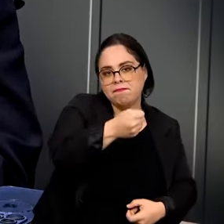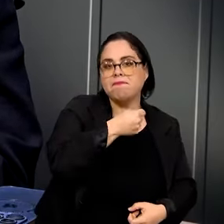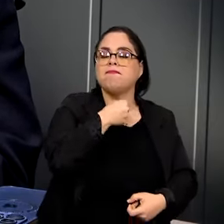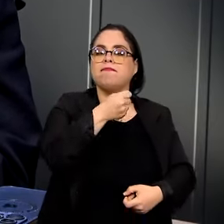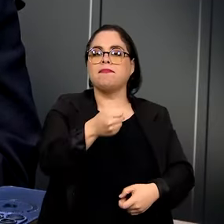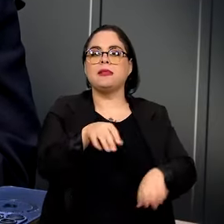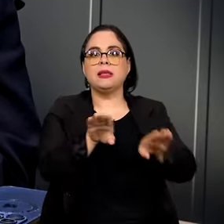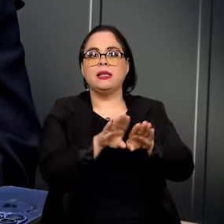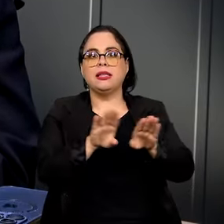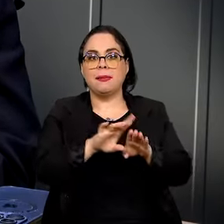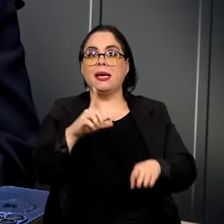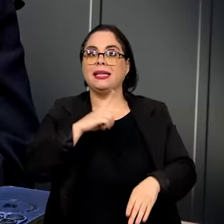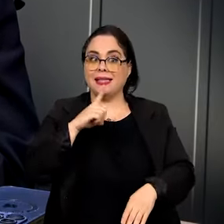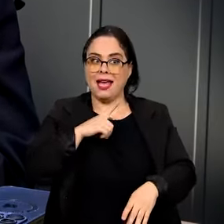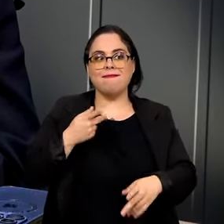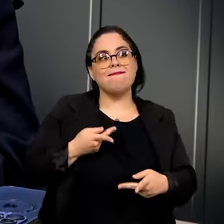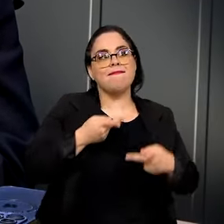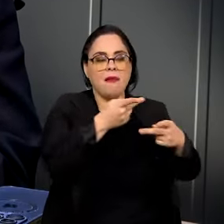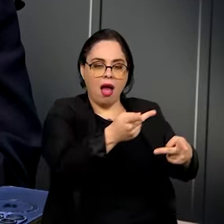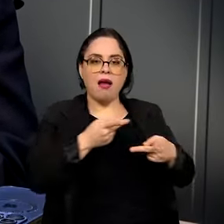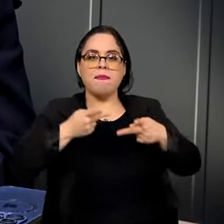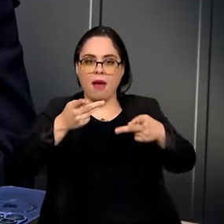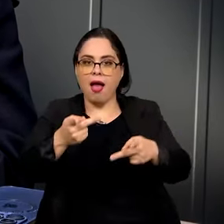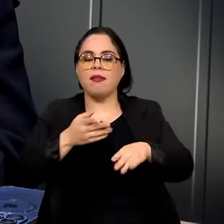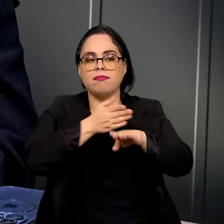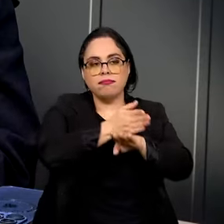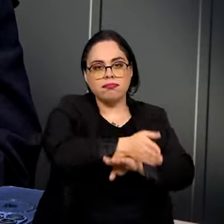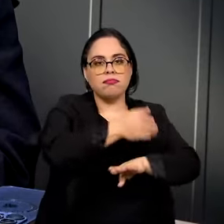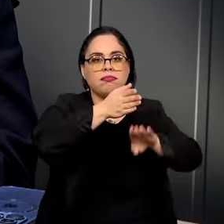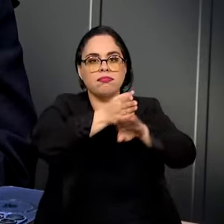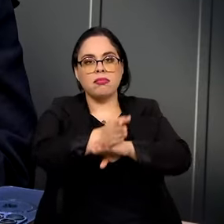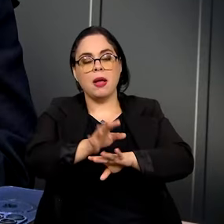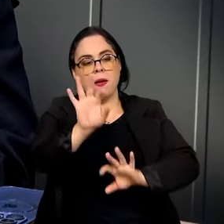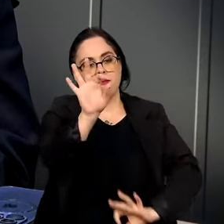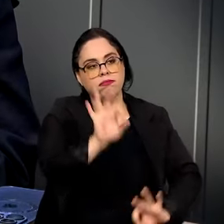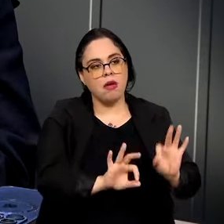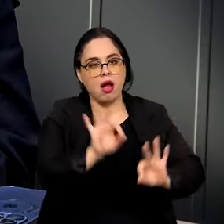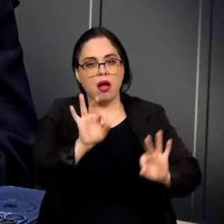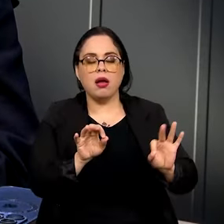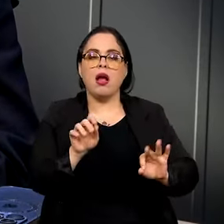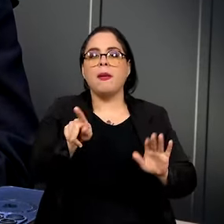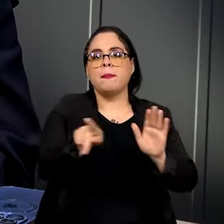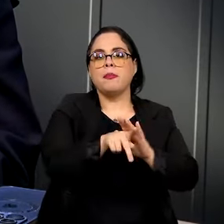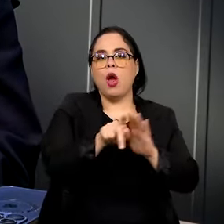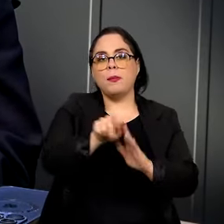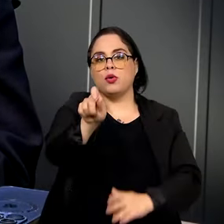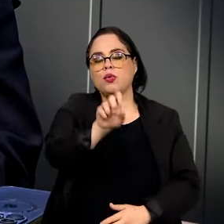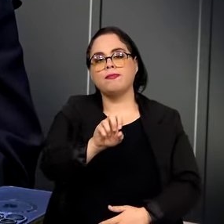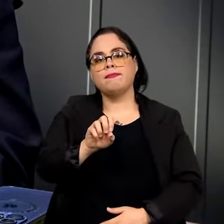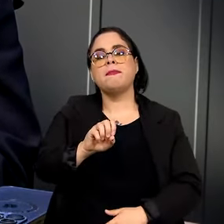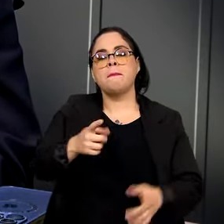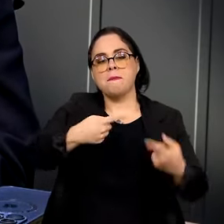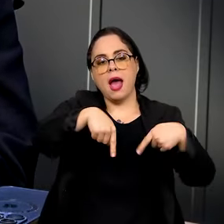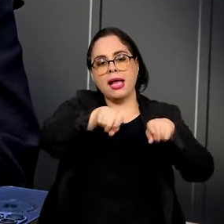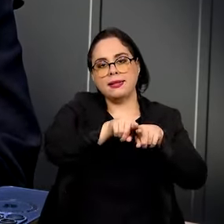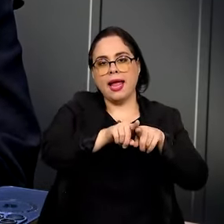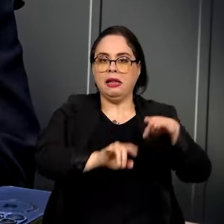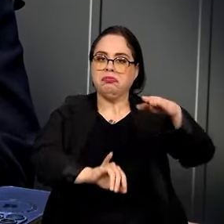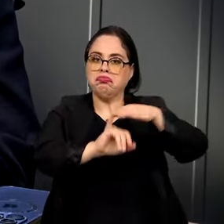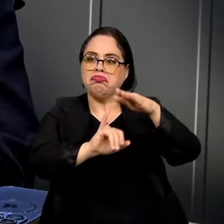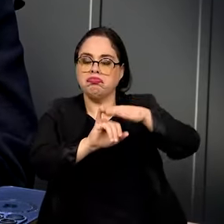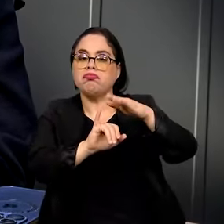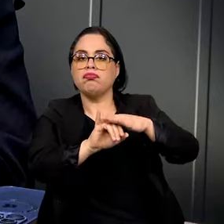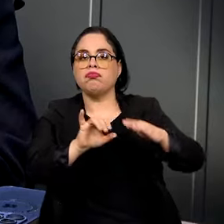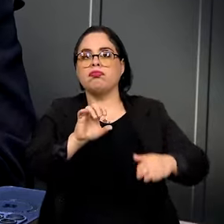entr vistas eh a gente tem ido também uma às organizações né a gente tem feito parcerias